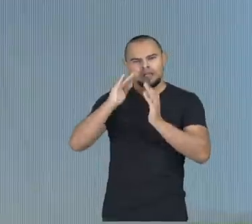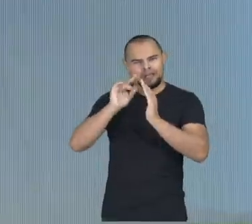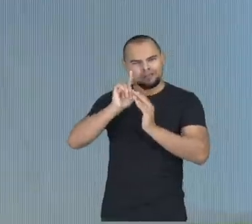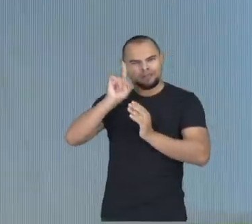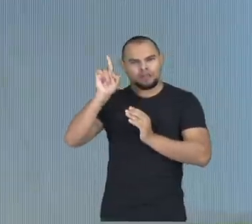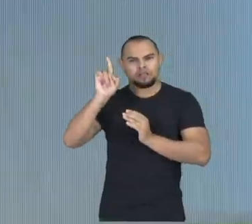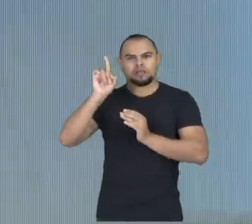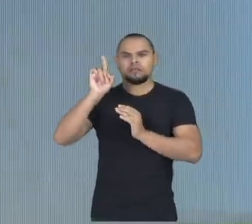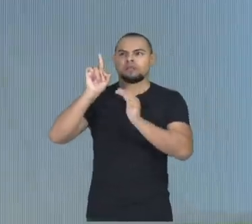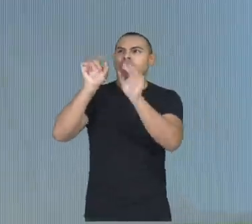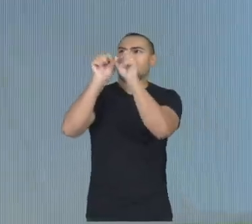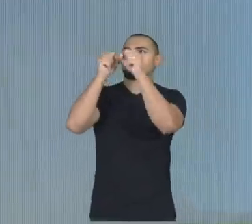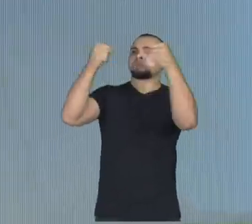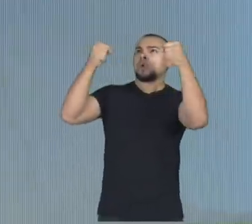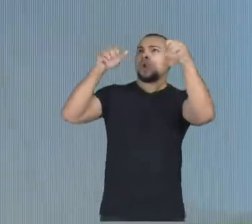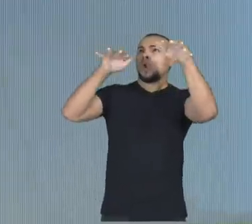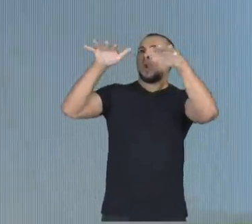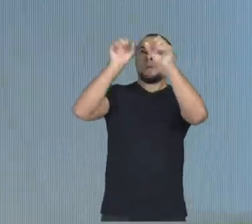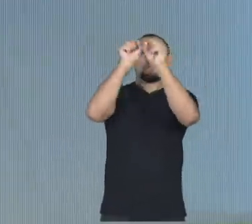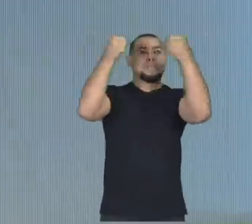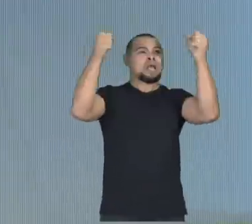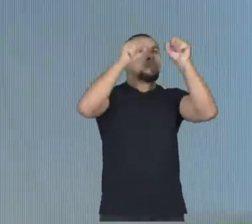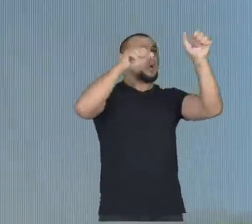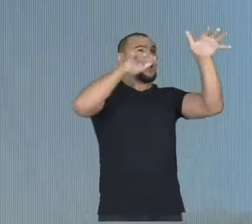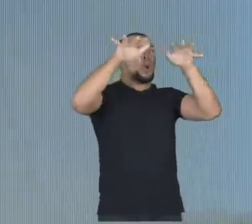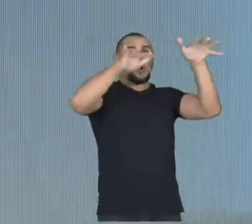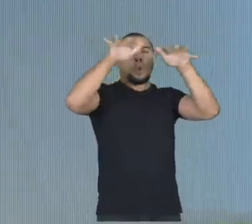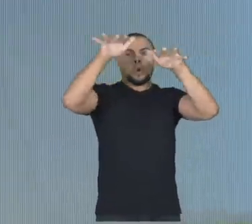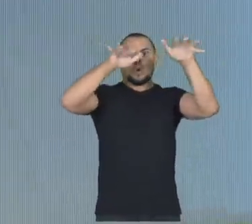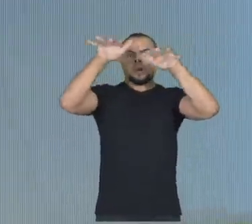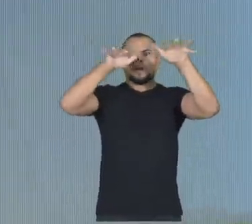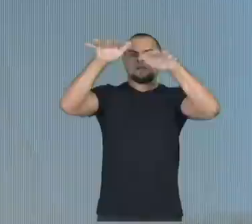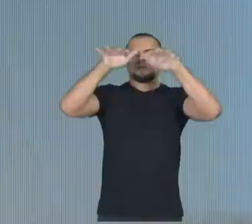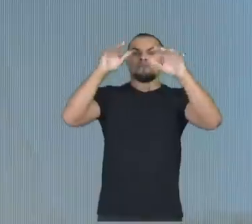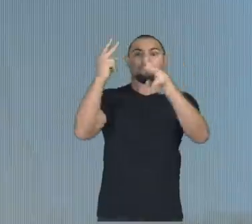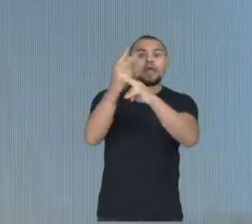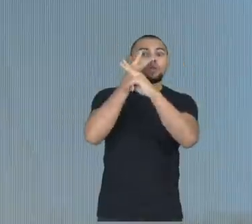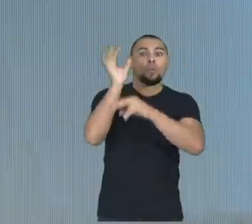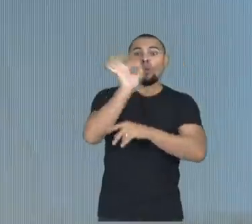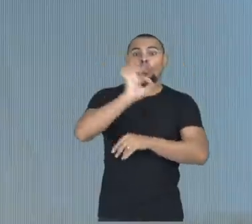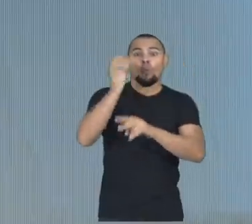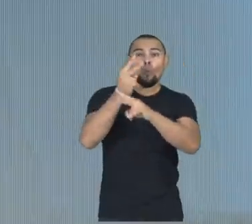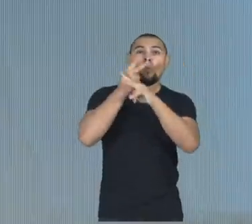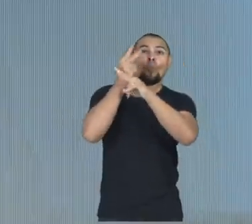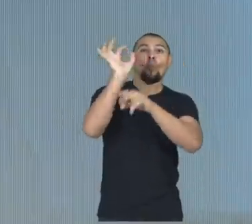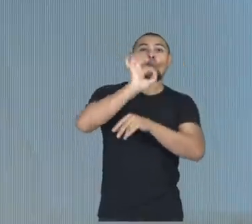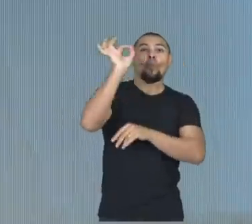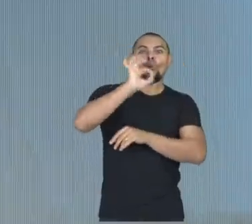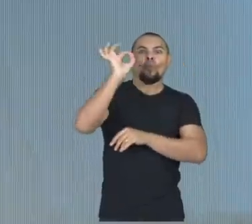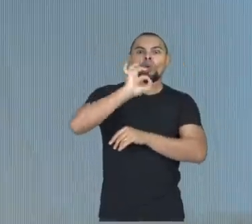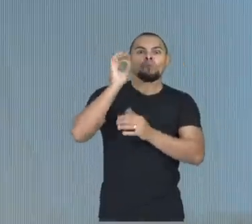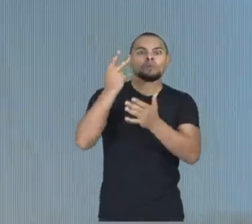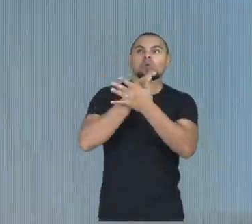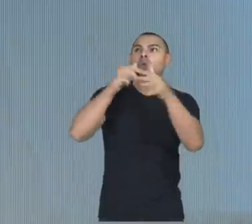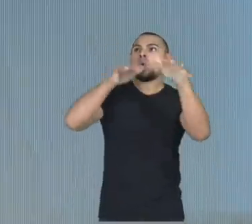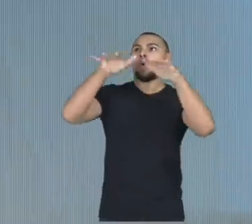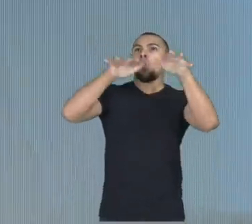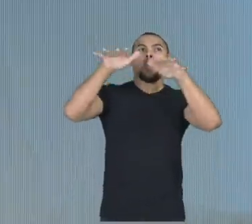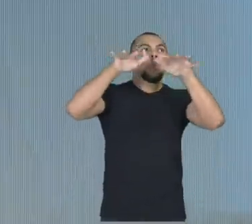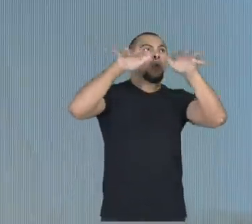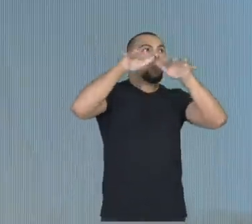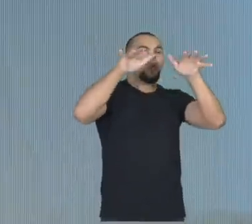do cara começaram a tremer. Sem vento. E sem terremoto.